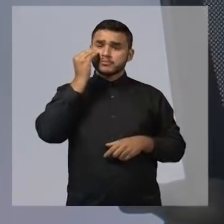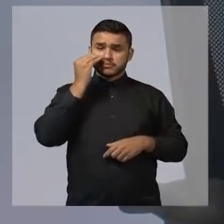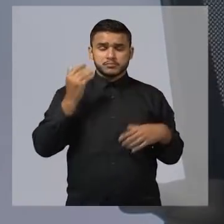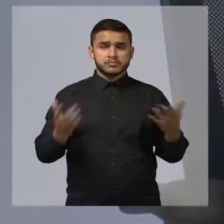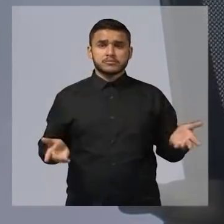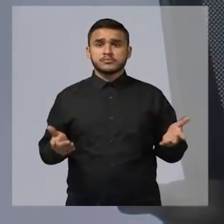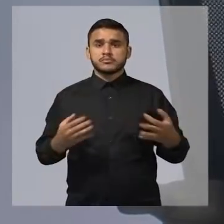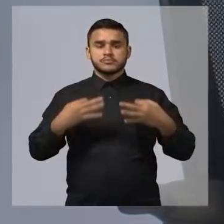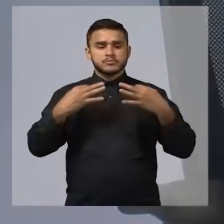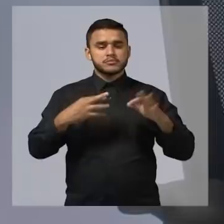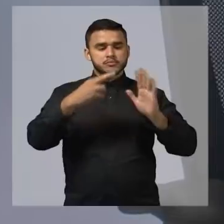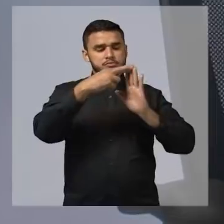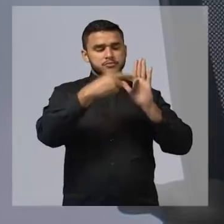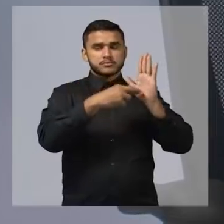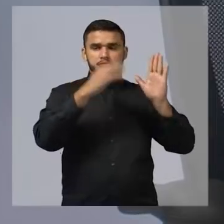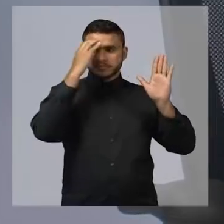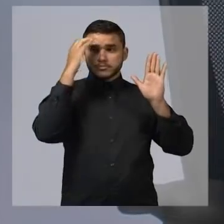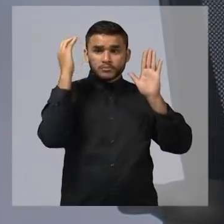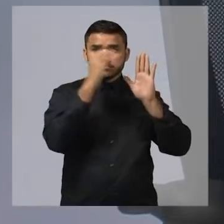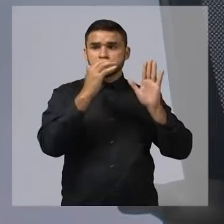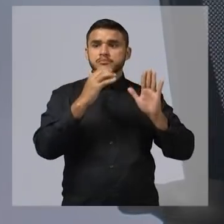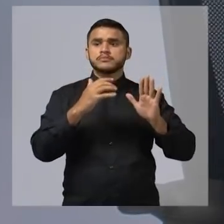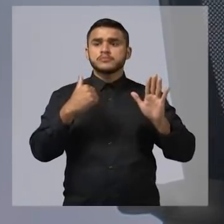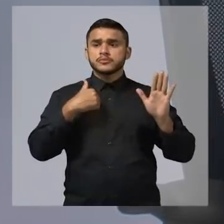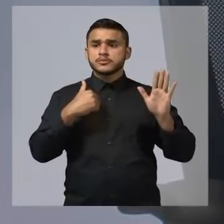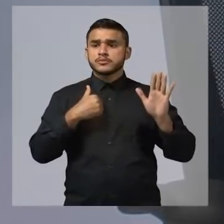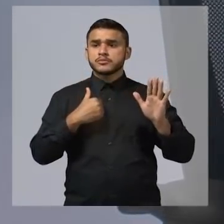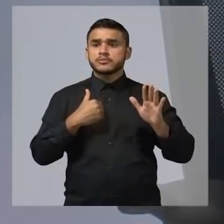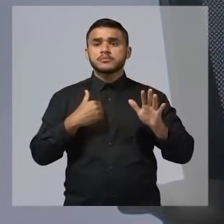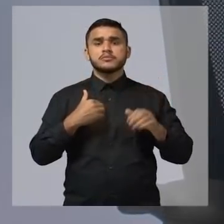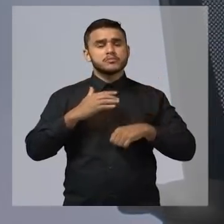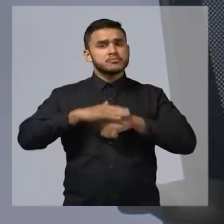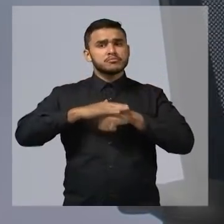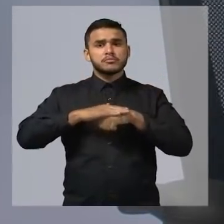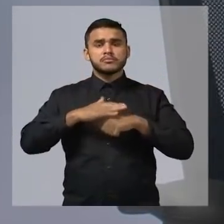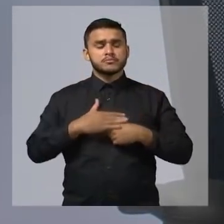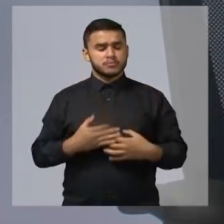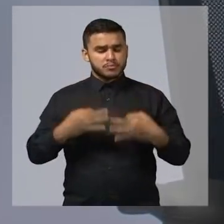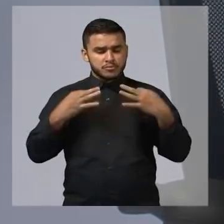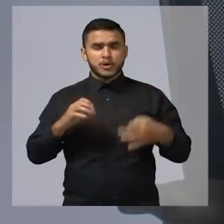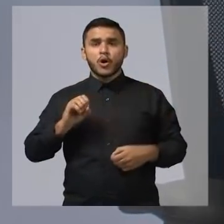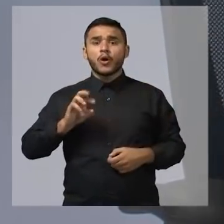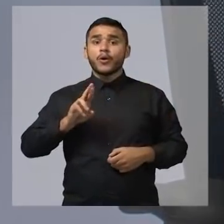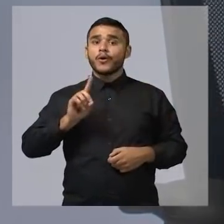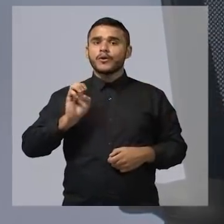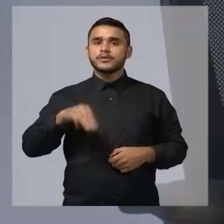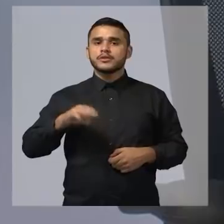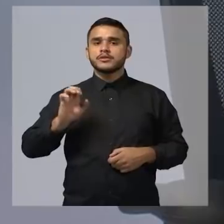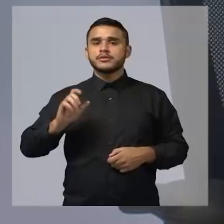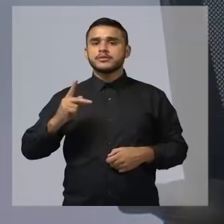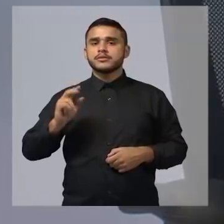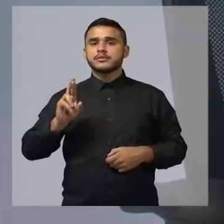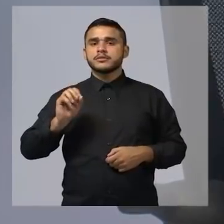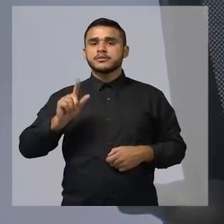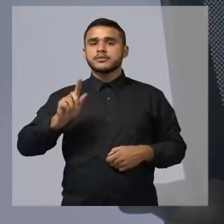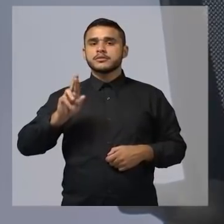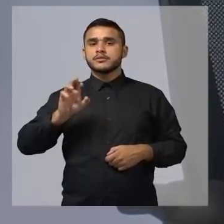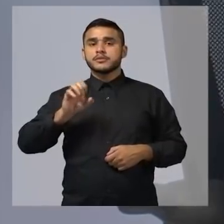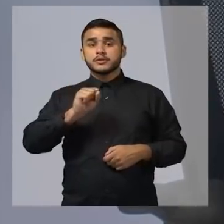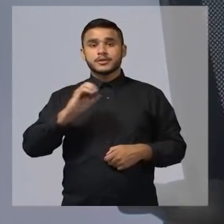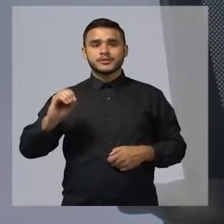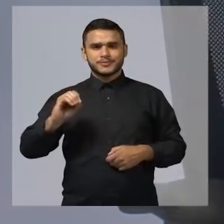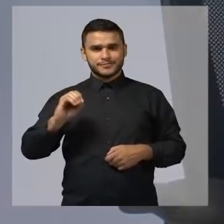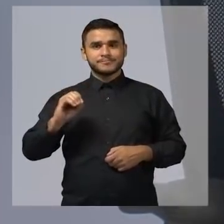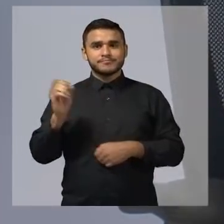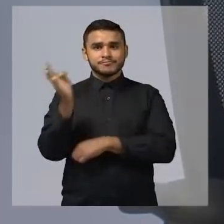disciplina sempre. Eu acredito muito que está escrito na nossa bandeira nacional. Ordem e progresso. Uma vez eu estava aqui no Ceará em 2016, uma